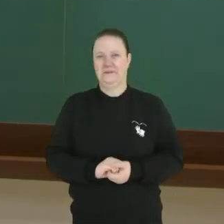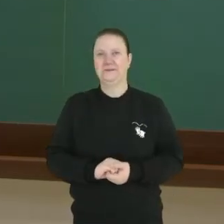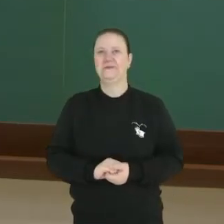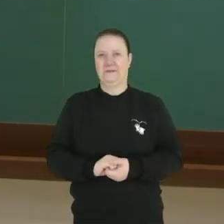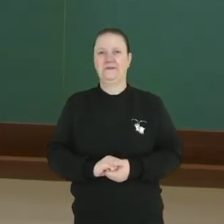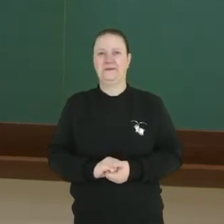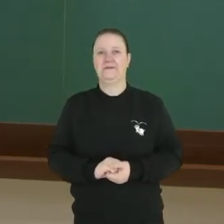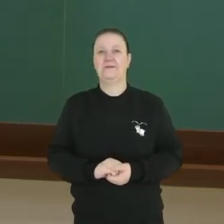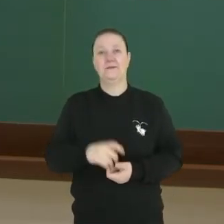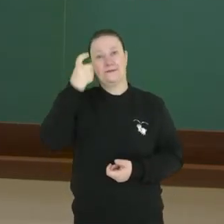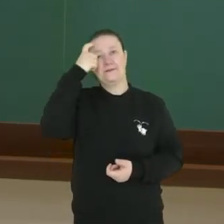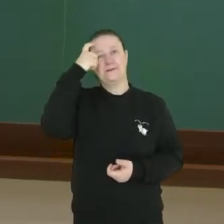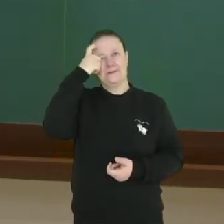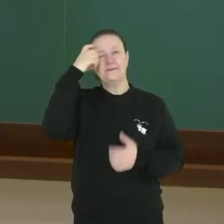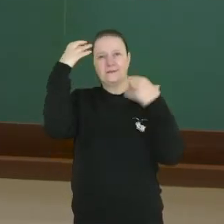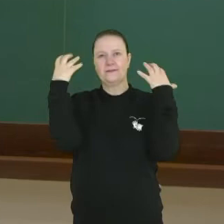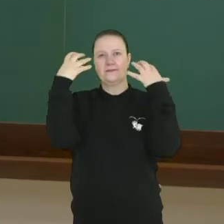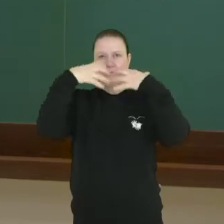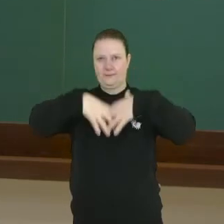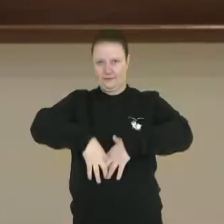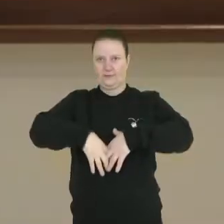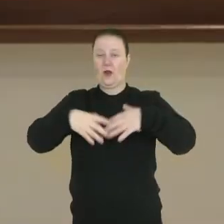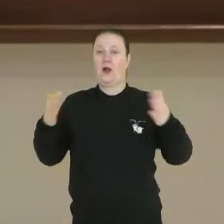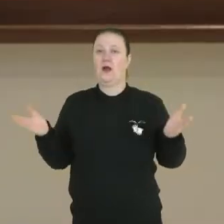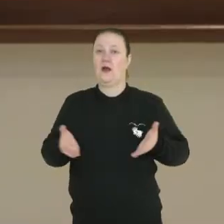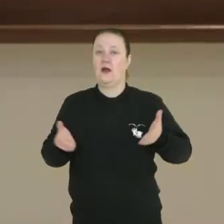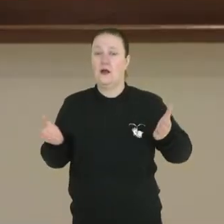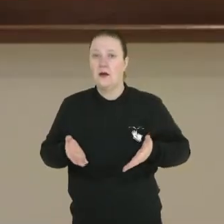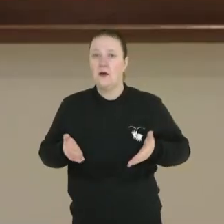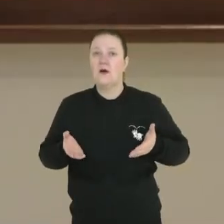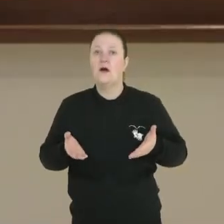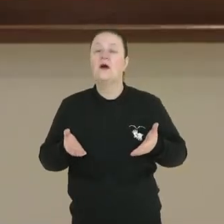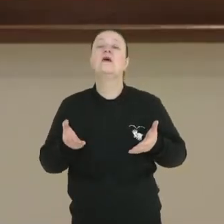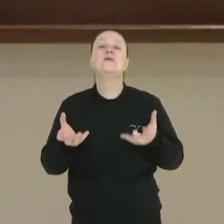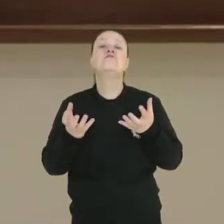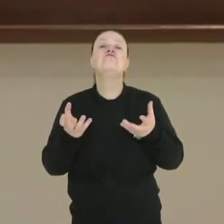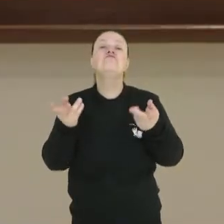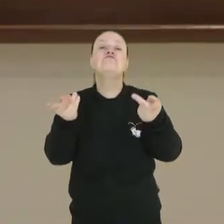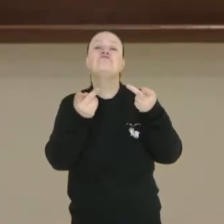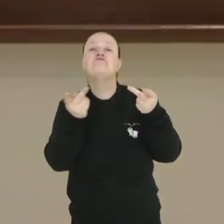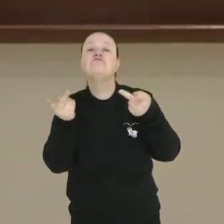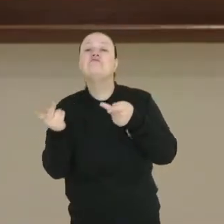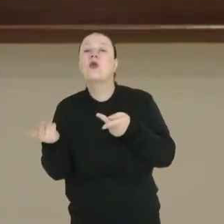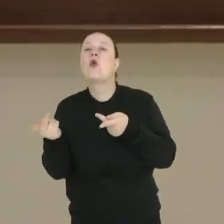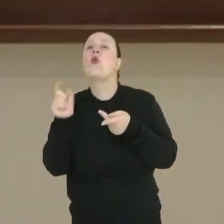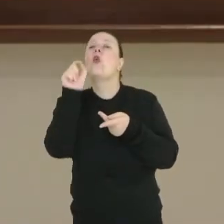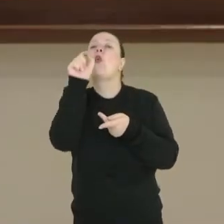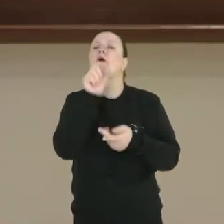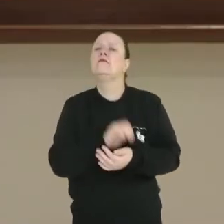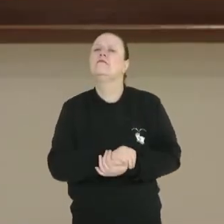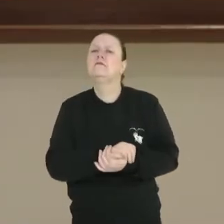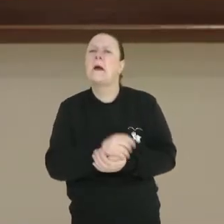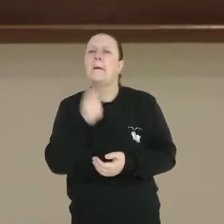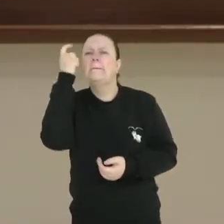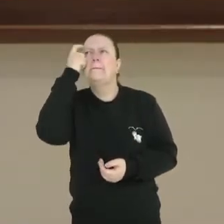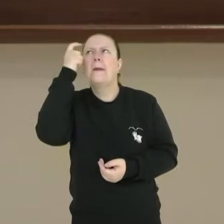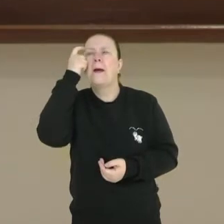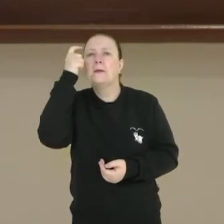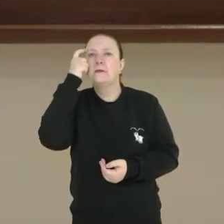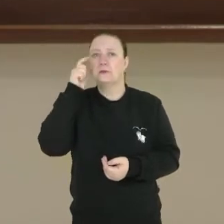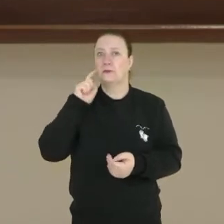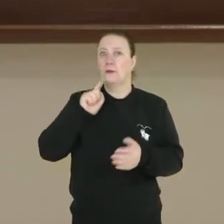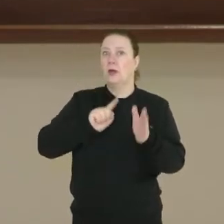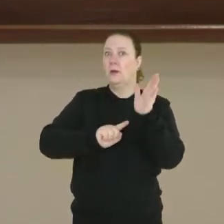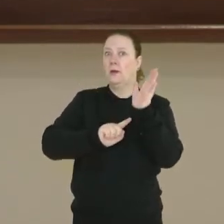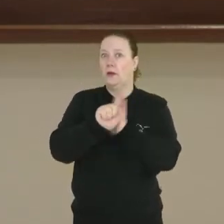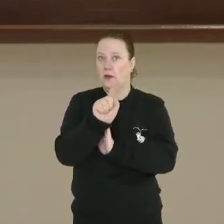Bom, vamos refletir juntos aqui um pouquinho, né? Quero convidá-lo a refletir aqui comigo a respeito dessa questão aqui trazida aqui dentro